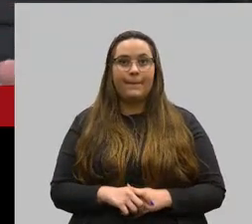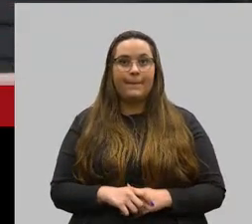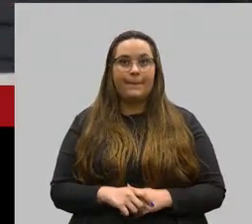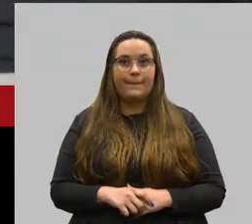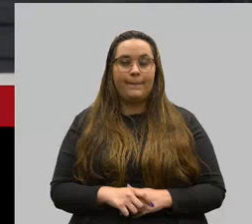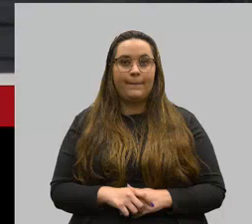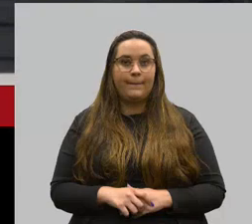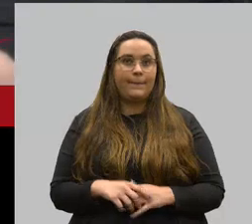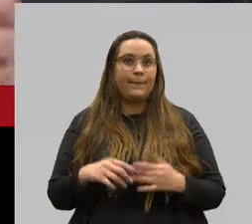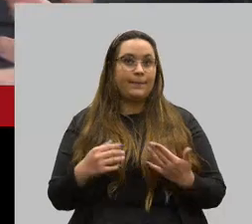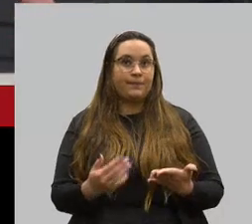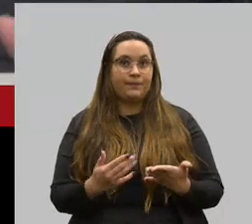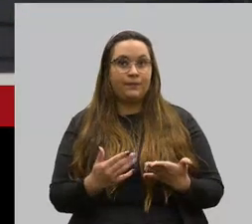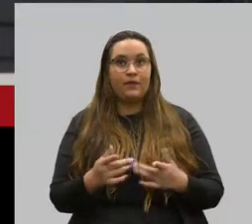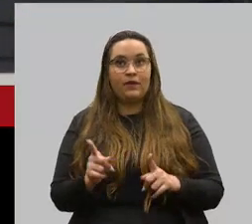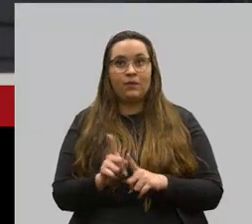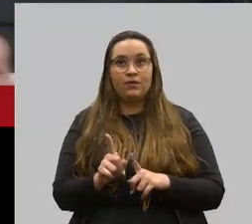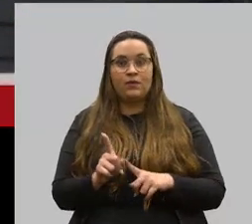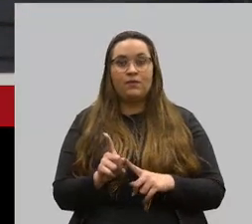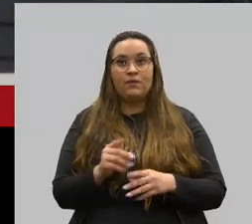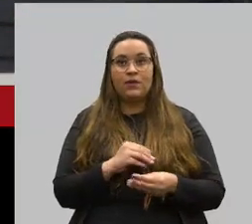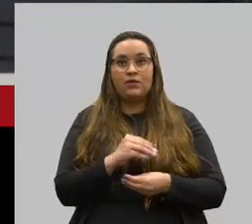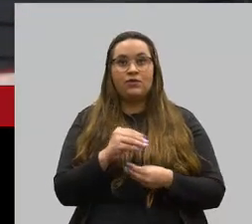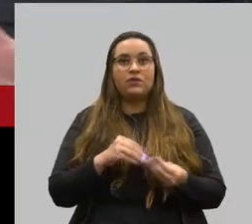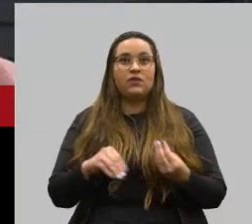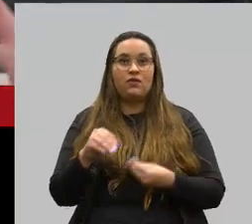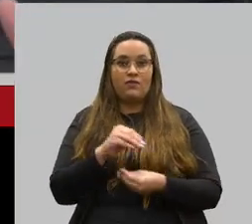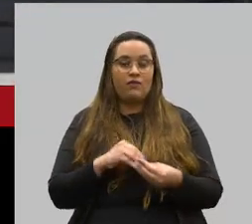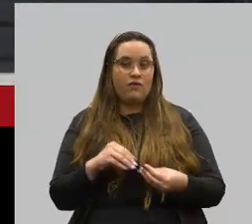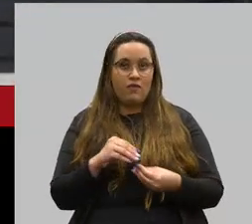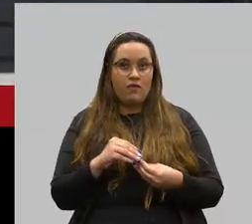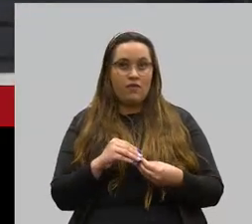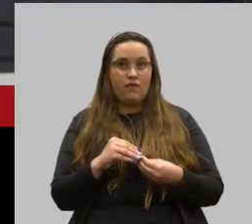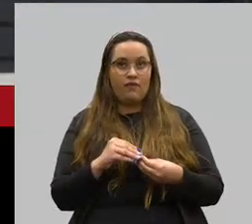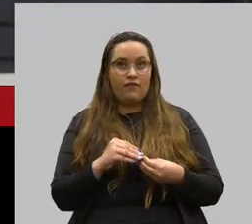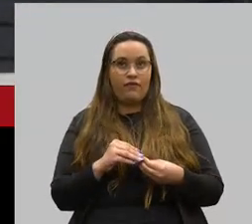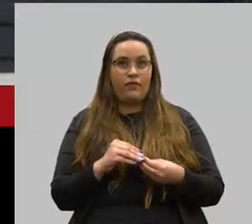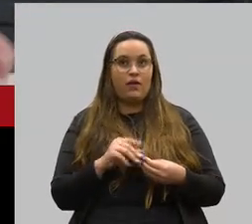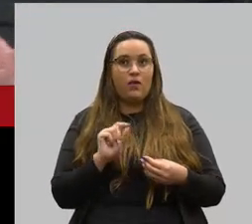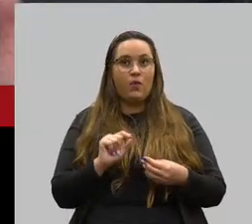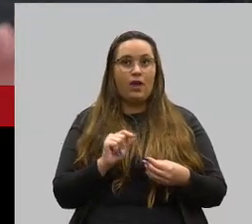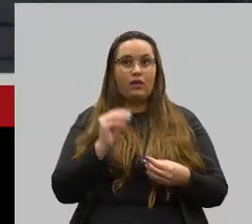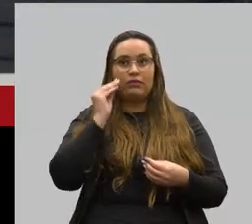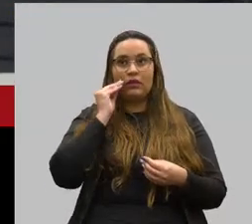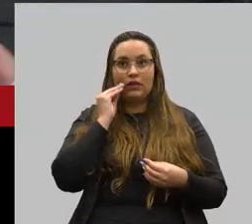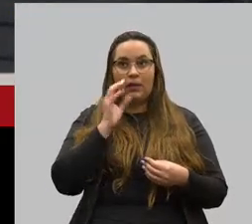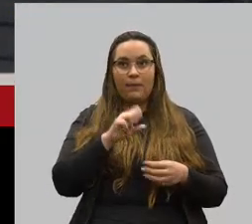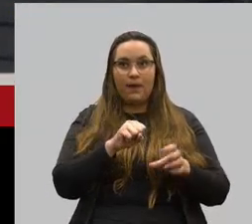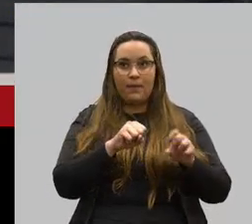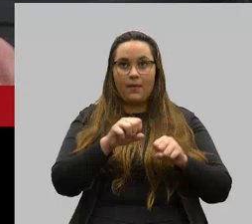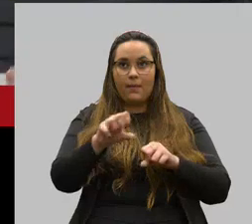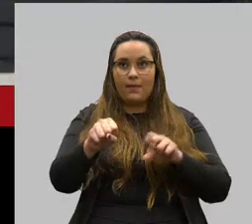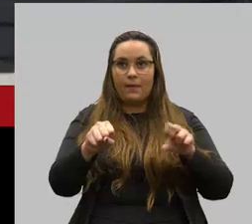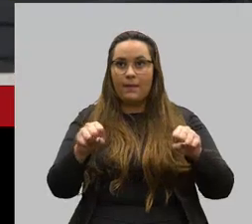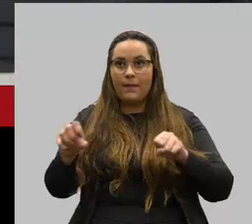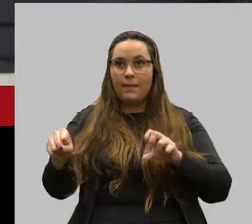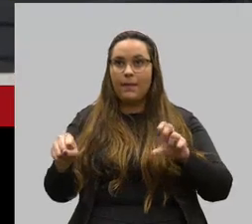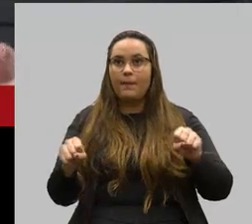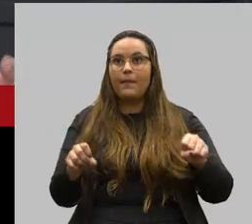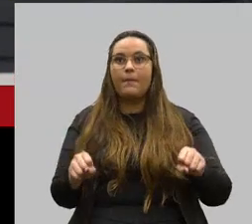na região do Barreiro ele se involve em guerras por tomada de territórios e a gente tem que ter uma investigação